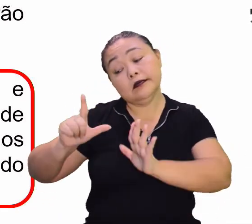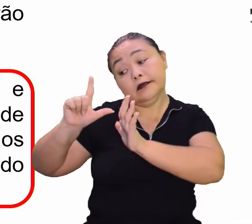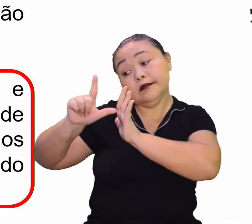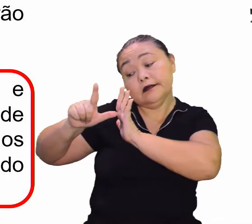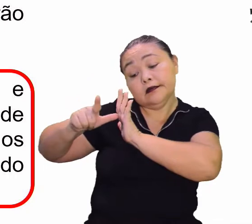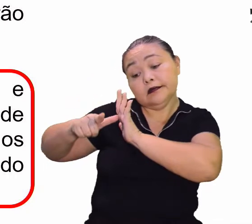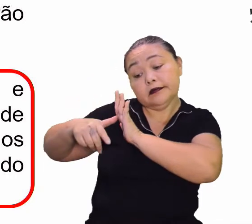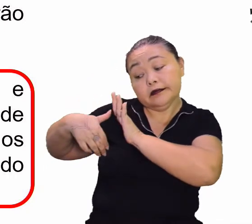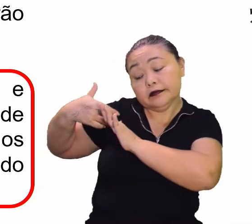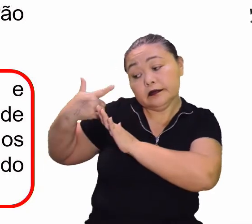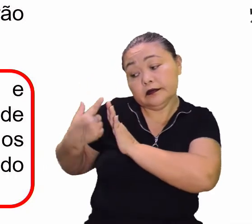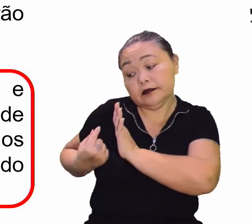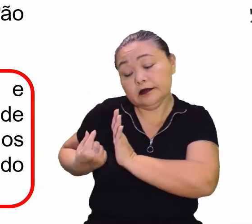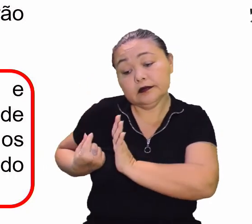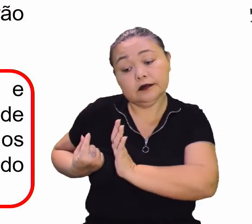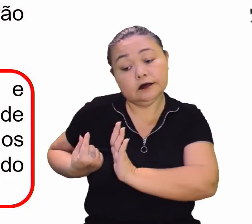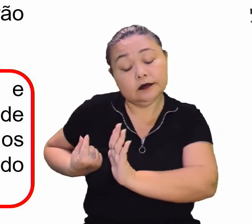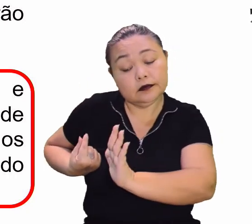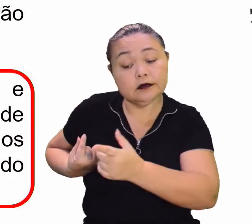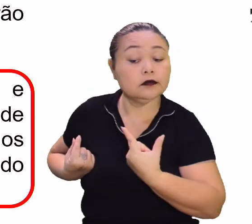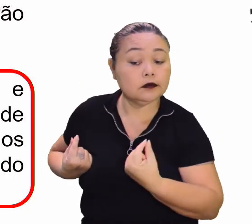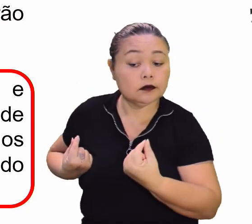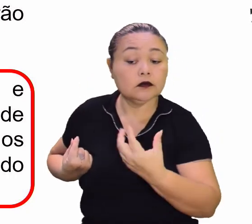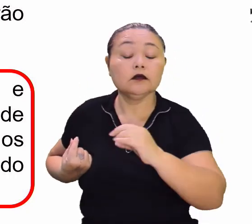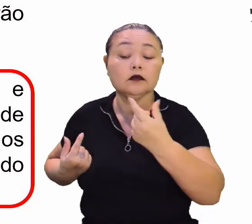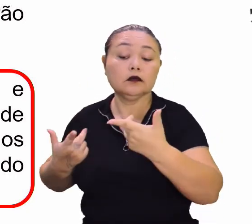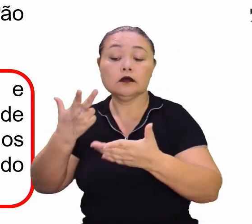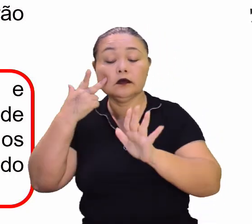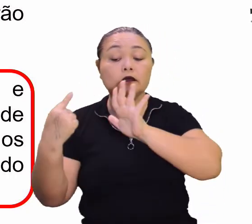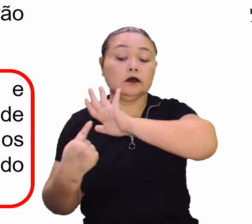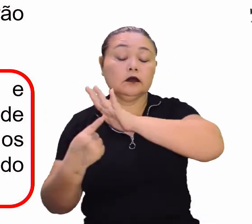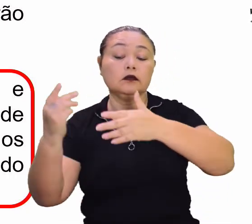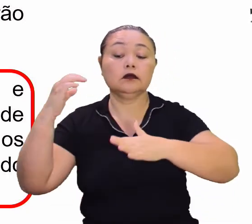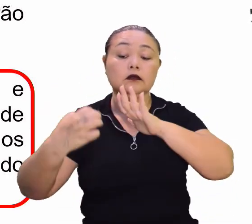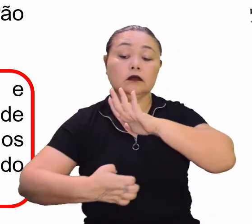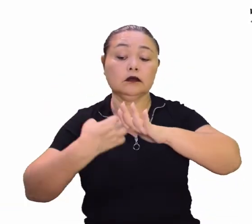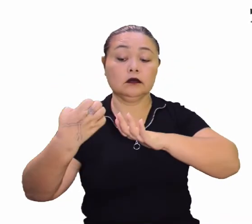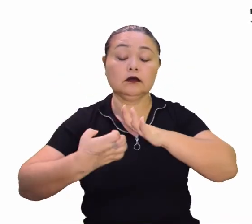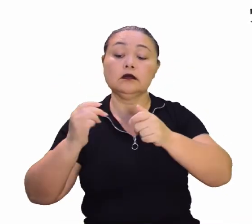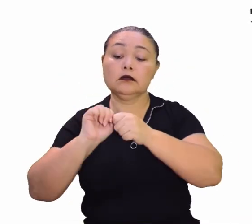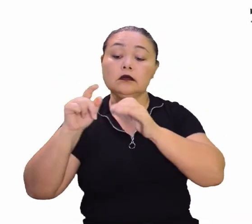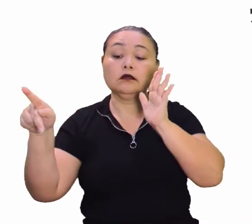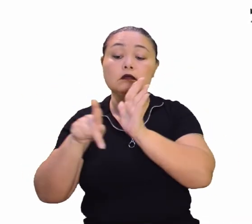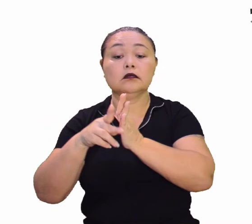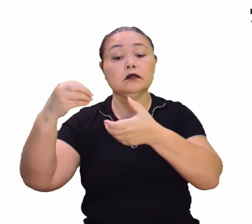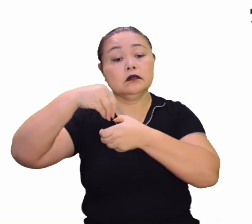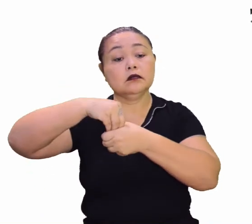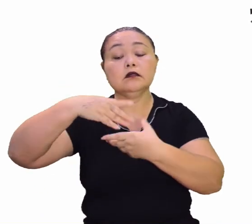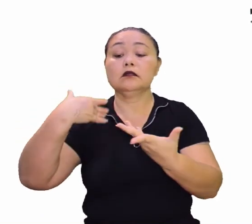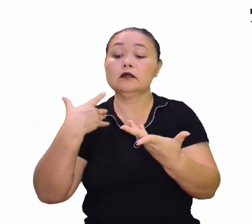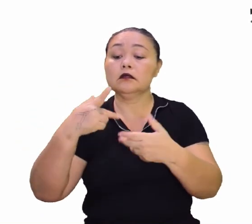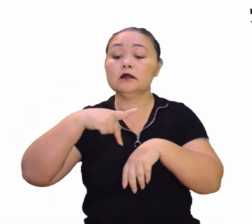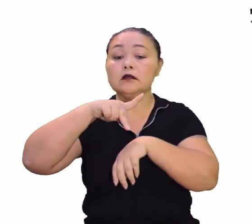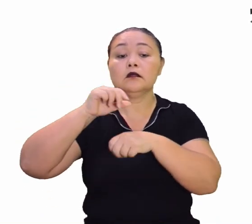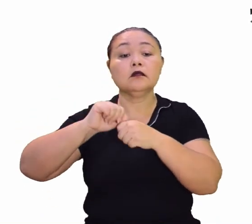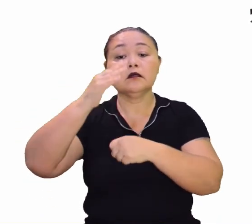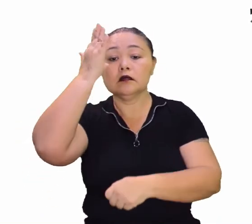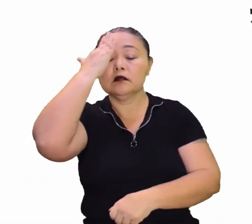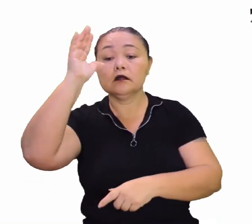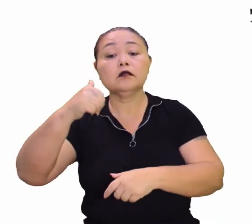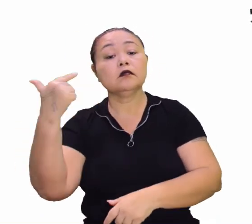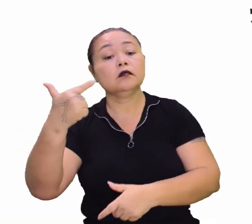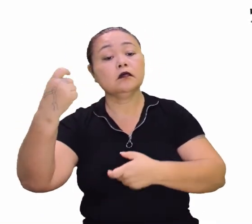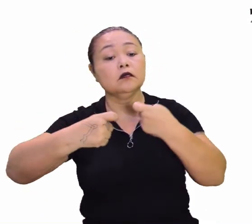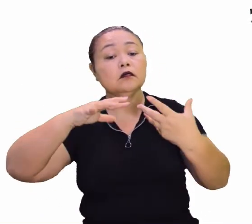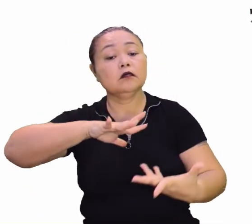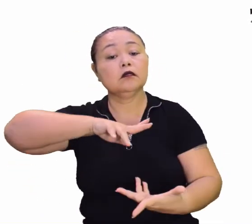atrasados em relação... Mostramos um exemplo, inclusive, das multinacionais lá. Isso mesmo. E para finalizar, sabemos que após a